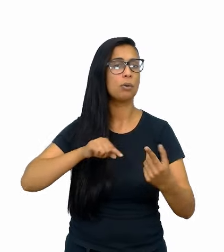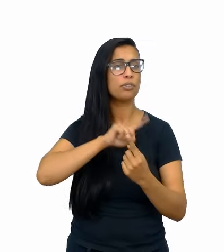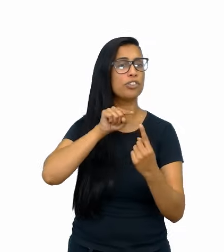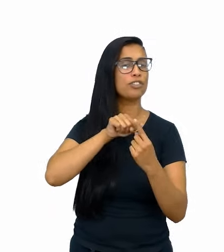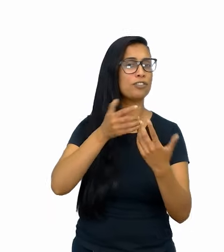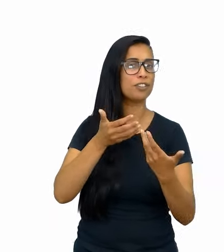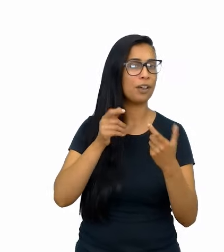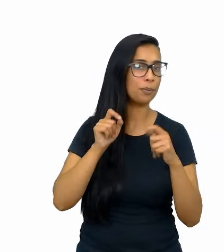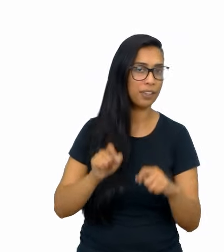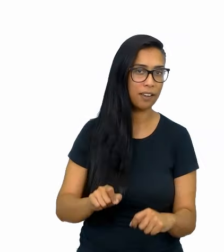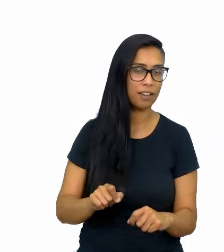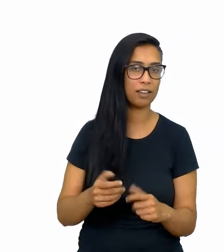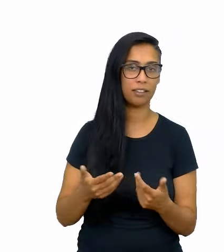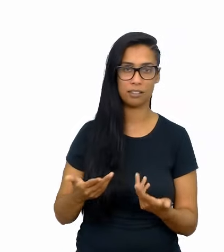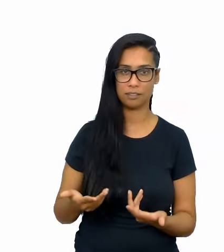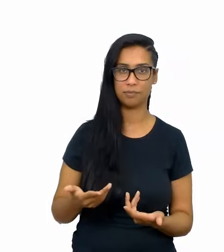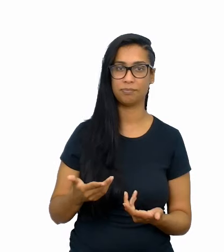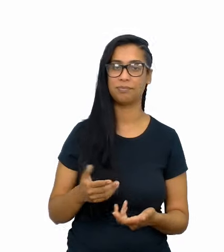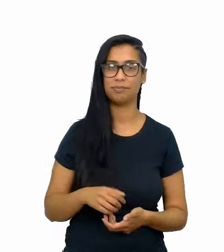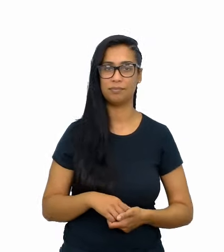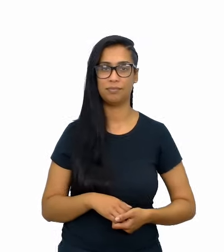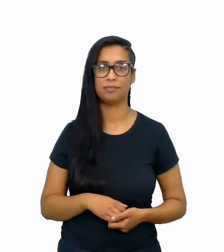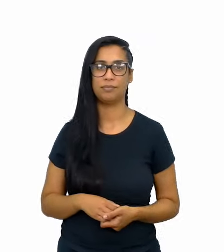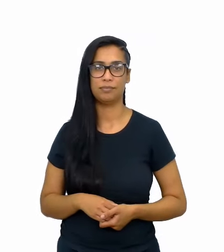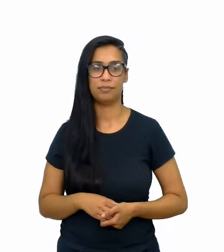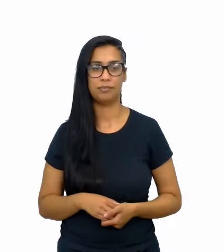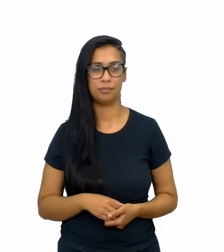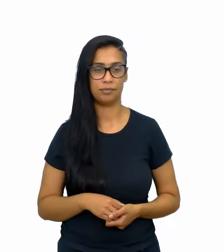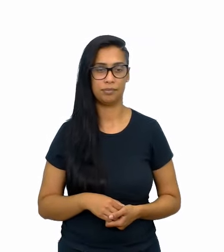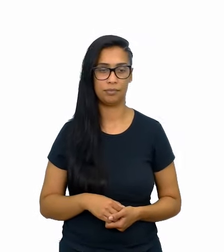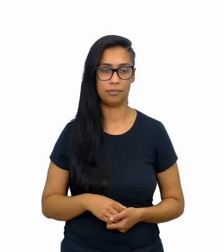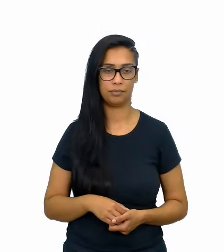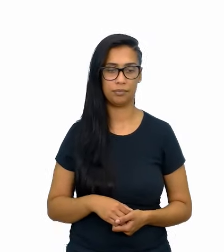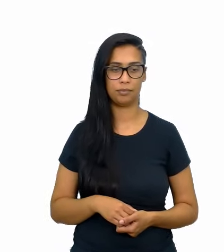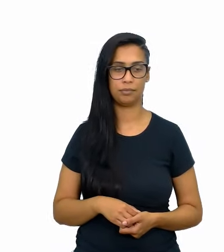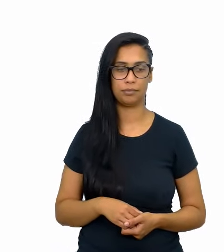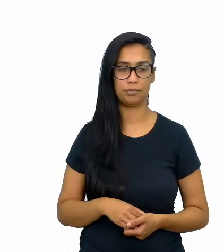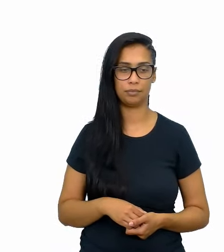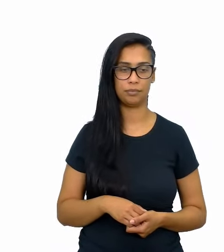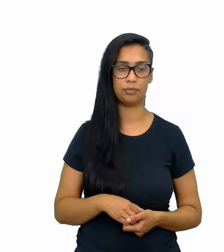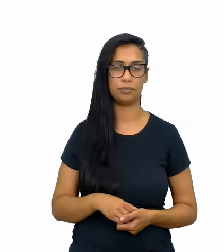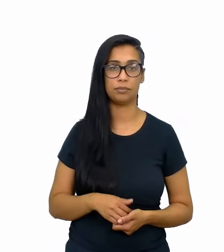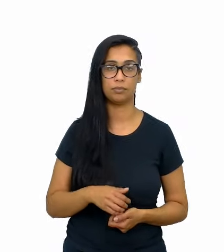ele está compartilhando com nós, leitor, conosco, leitores?